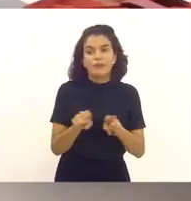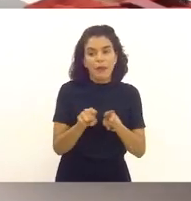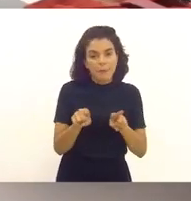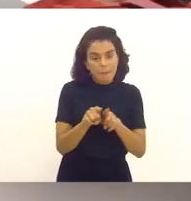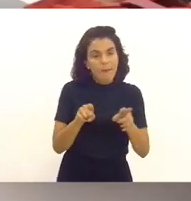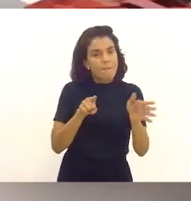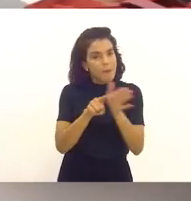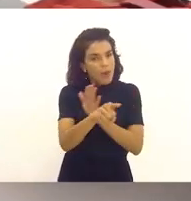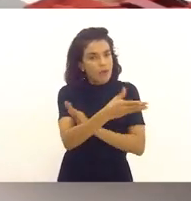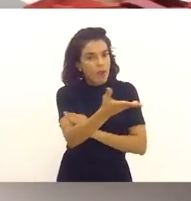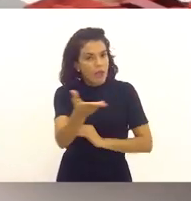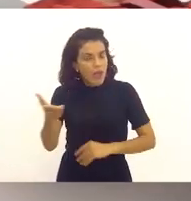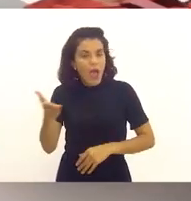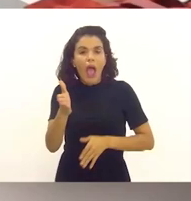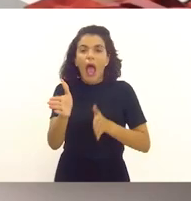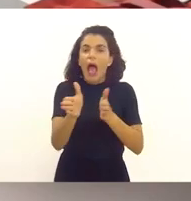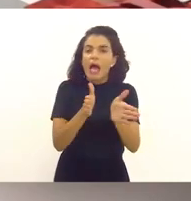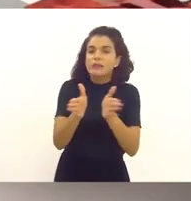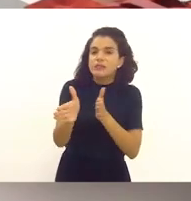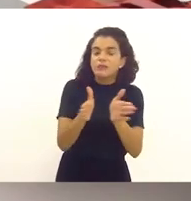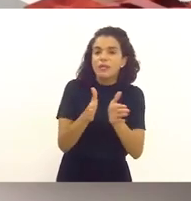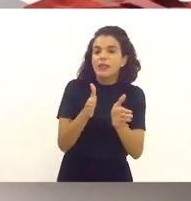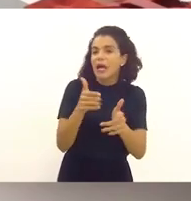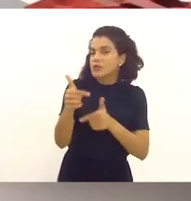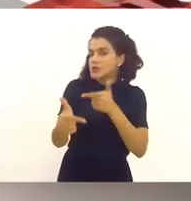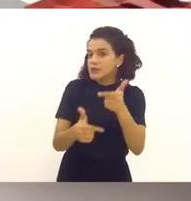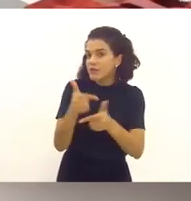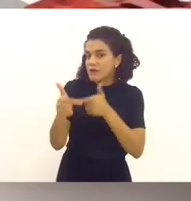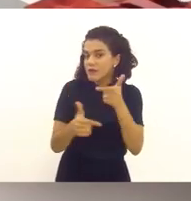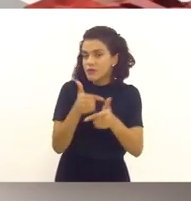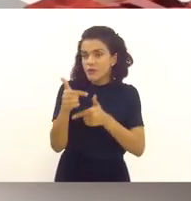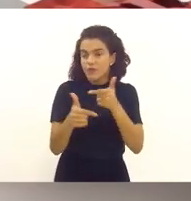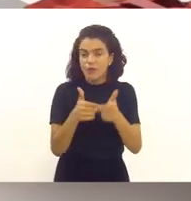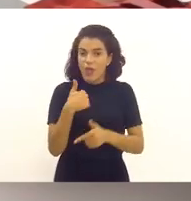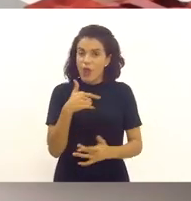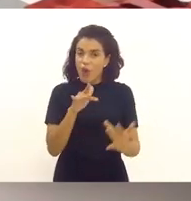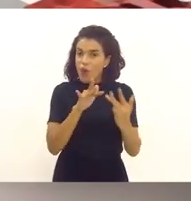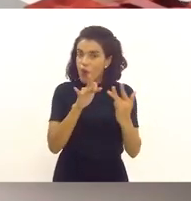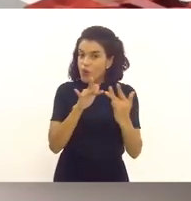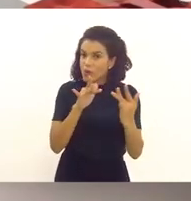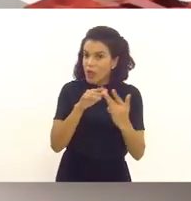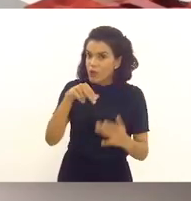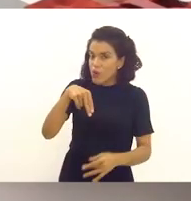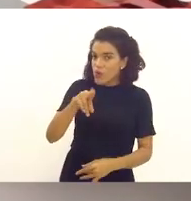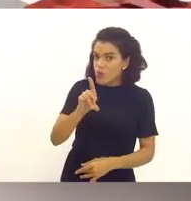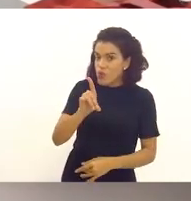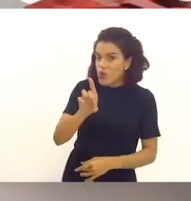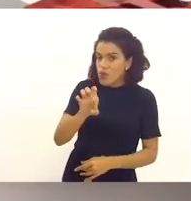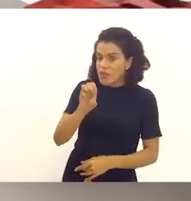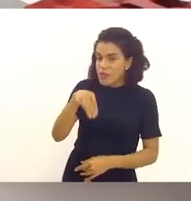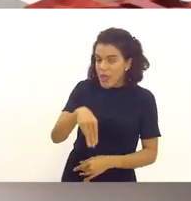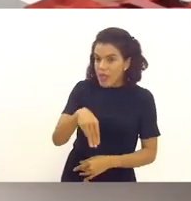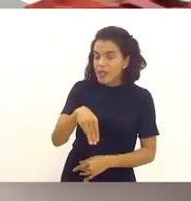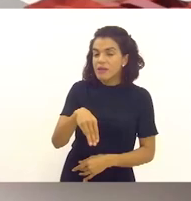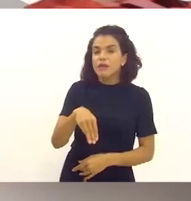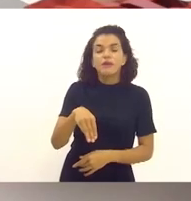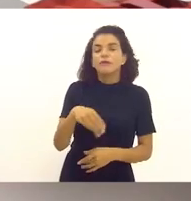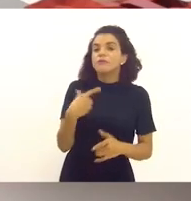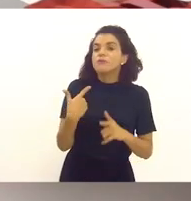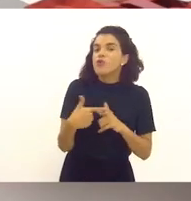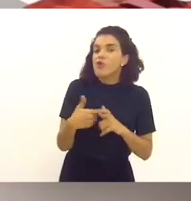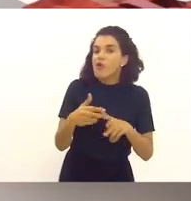deixar como pergunta as acessibilidade dos serviços porque assim eu só tive contato com o nudem e com a doutora Matilde